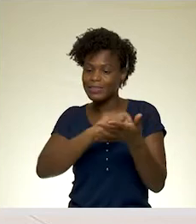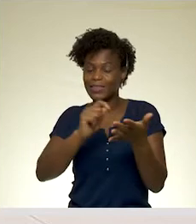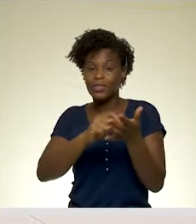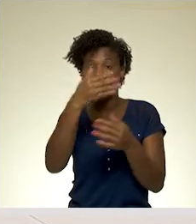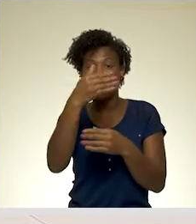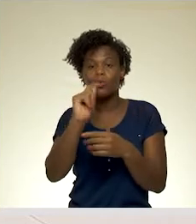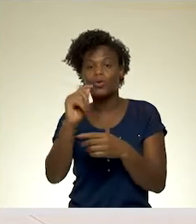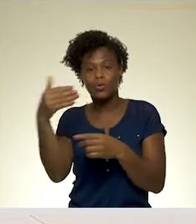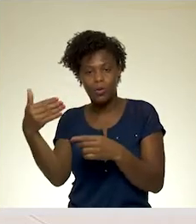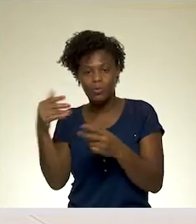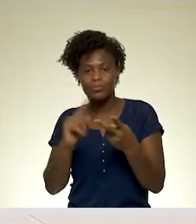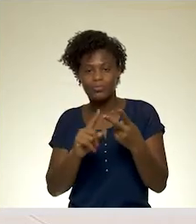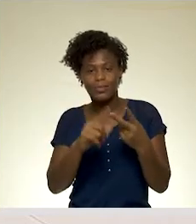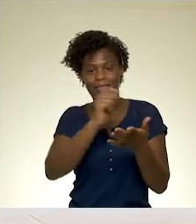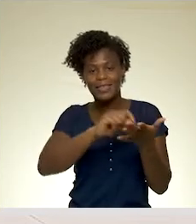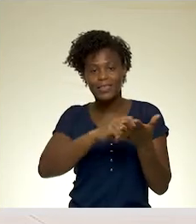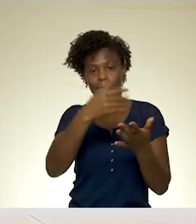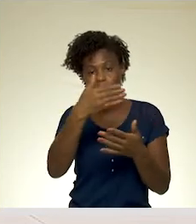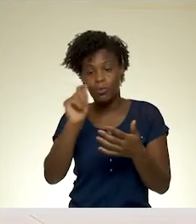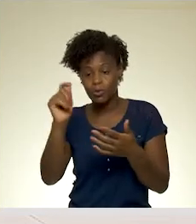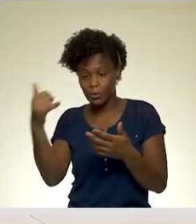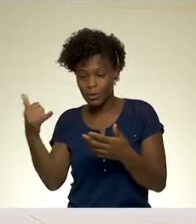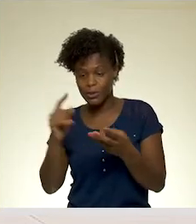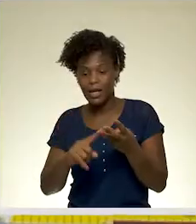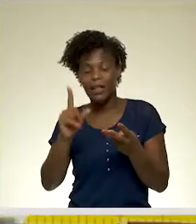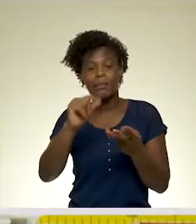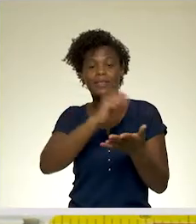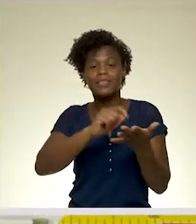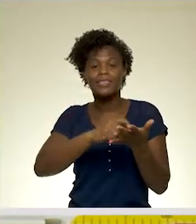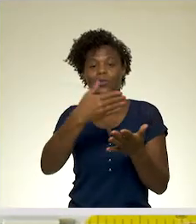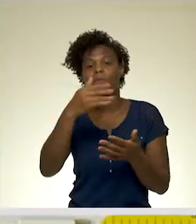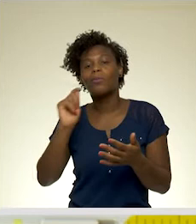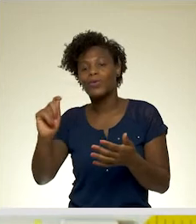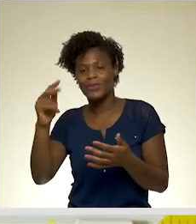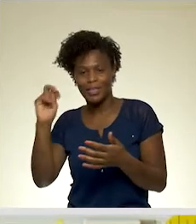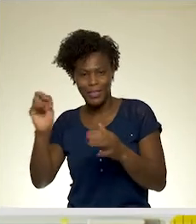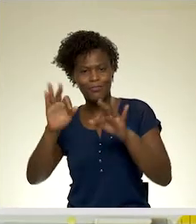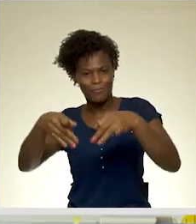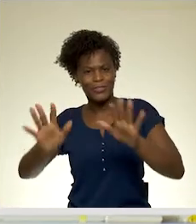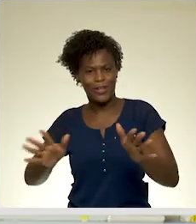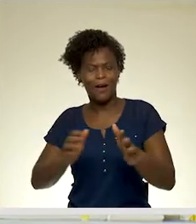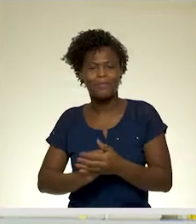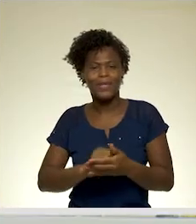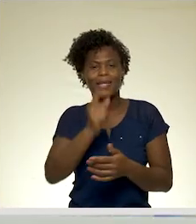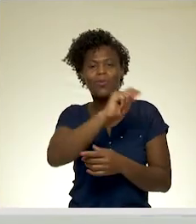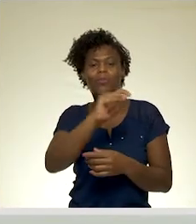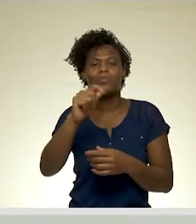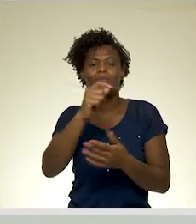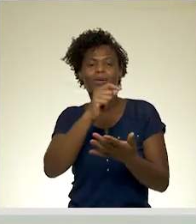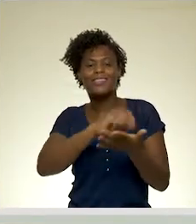exercício 1.1, exercício 1.2 e exercício 1.3. Exercício 1.1